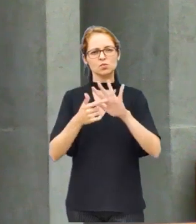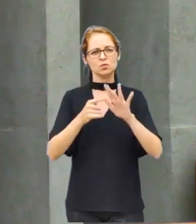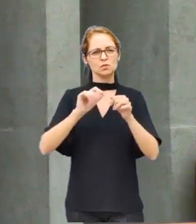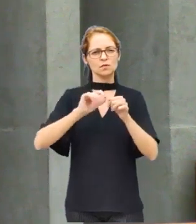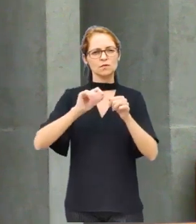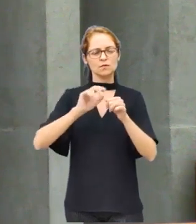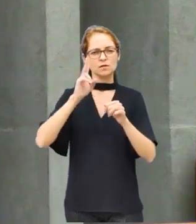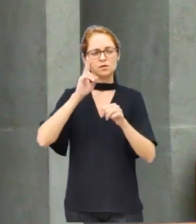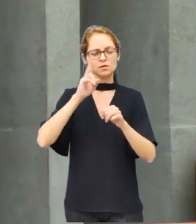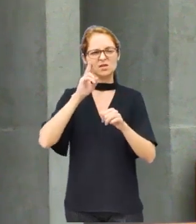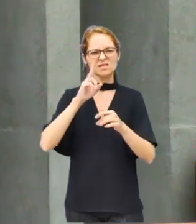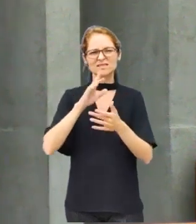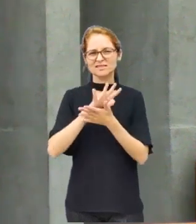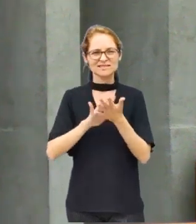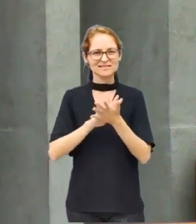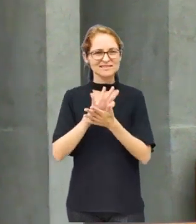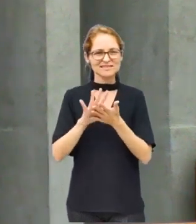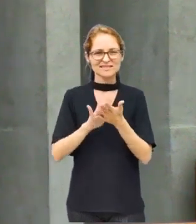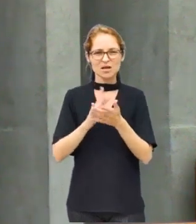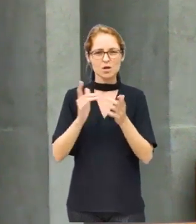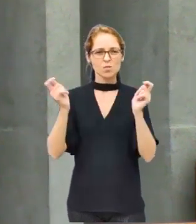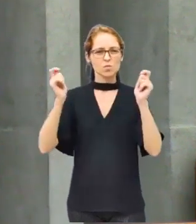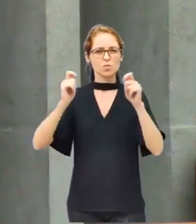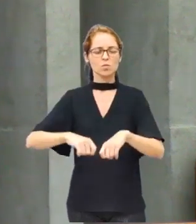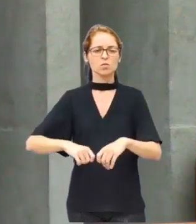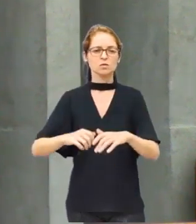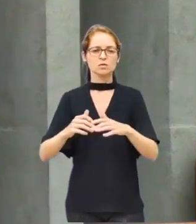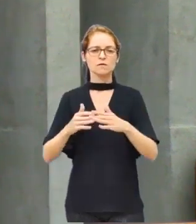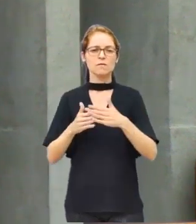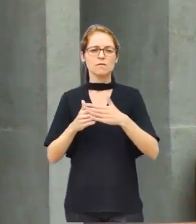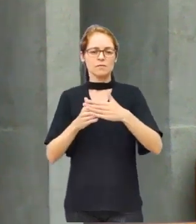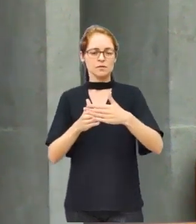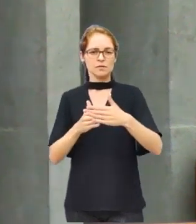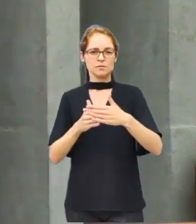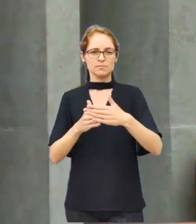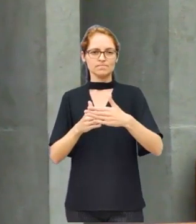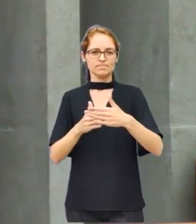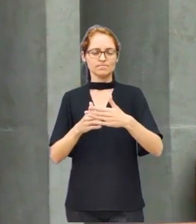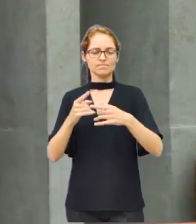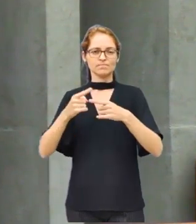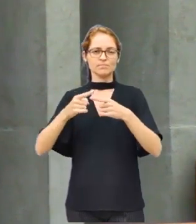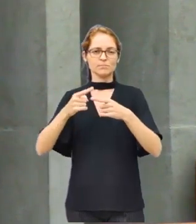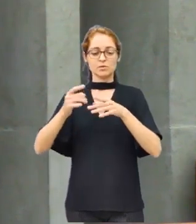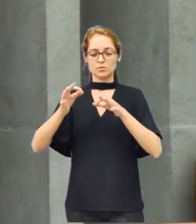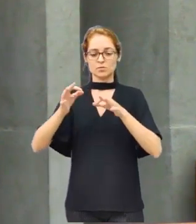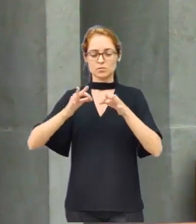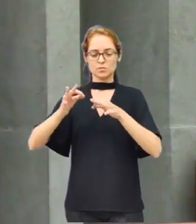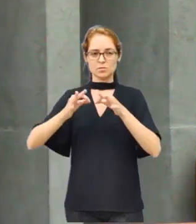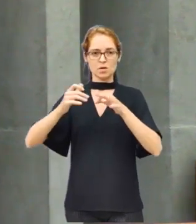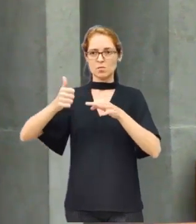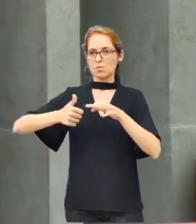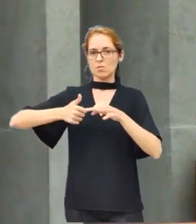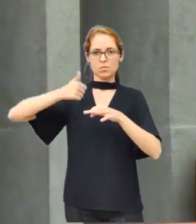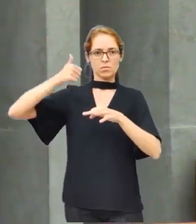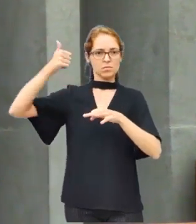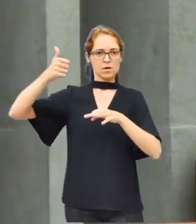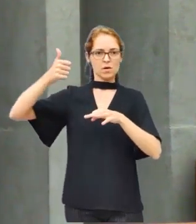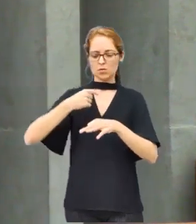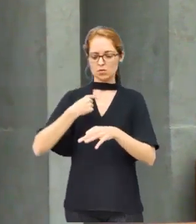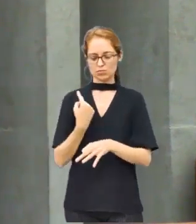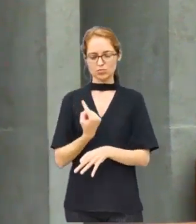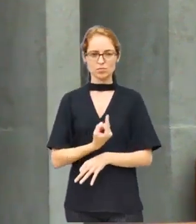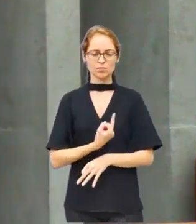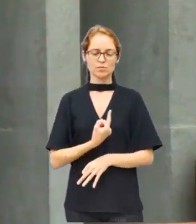pode impedir a sua mão de agir, porque os planos dEle são muito maiores do que o nosso, muito mais dignos e